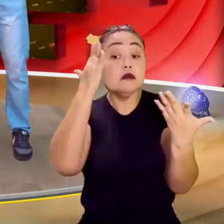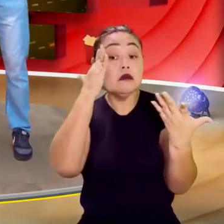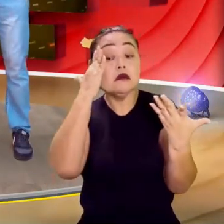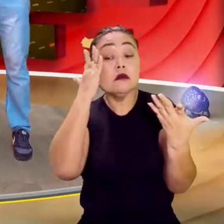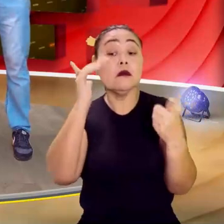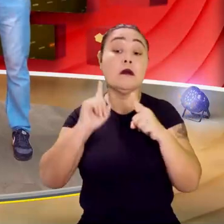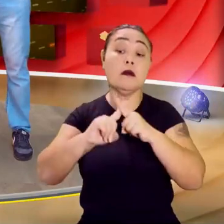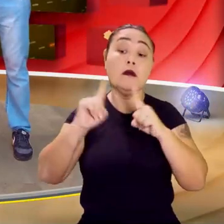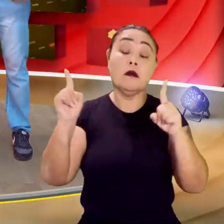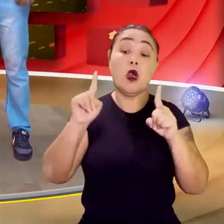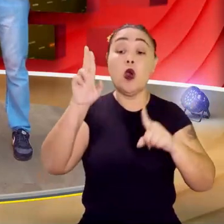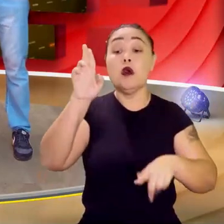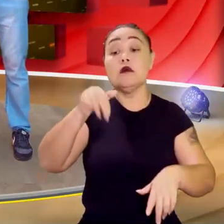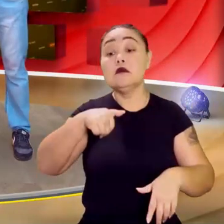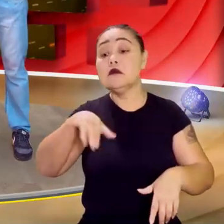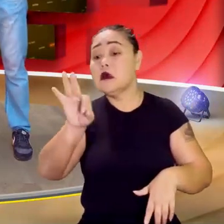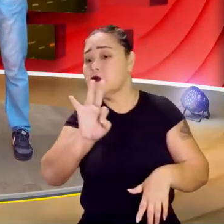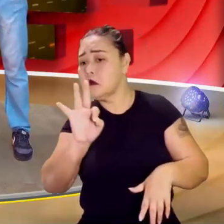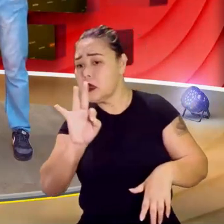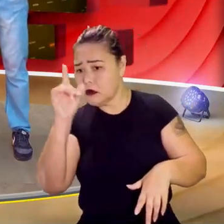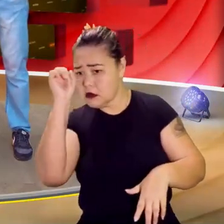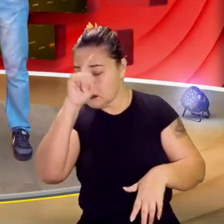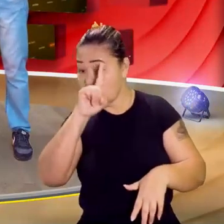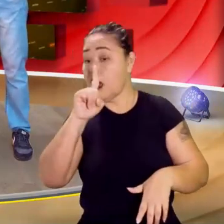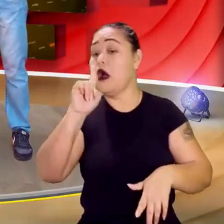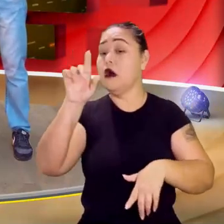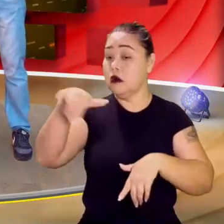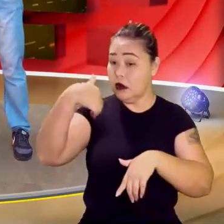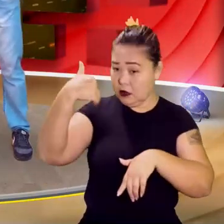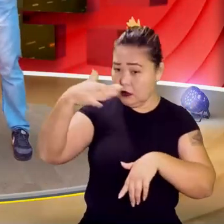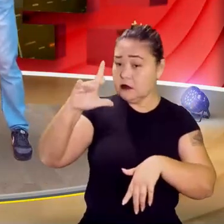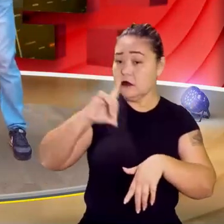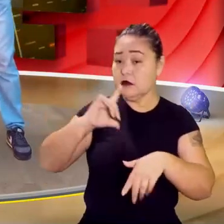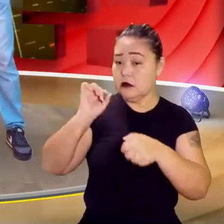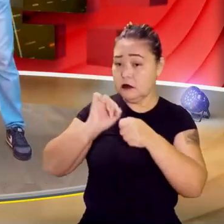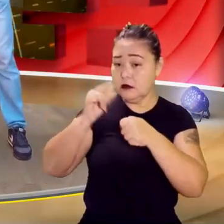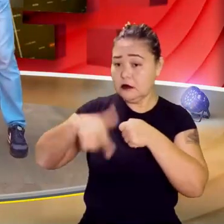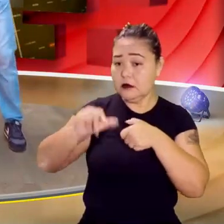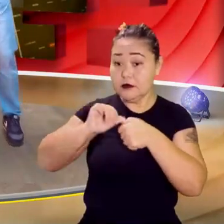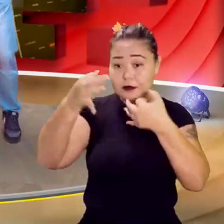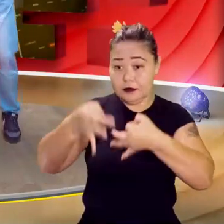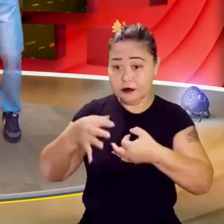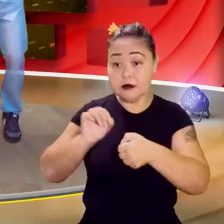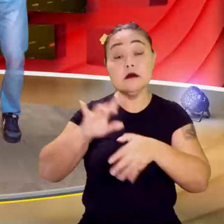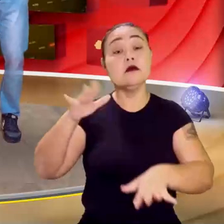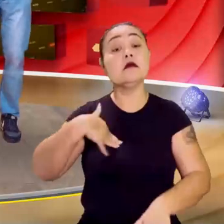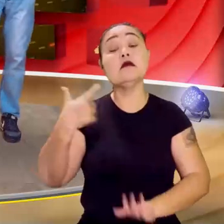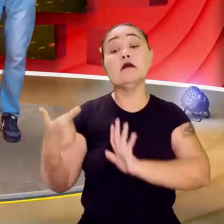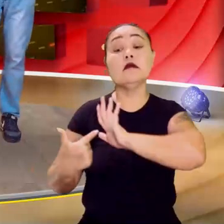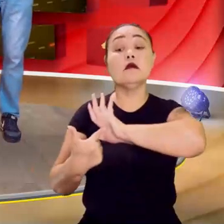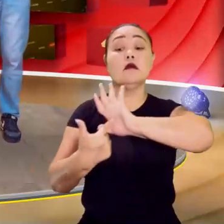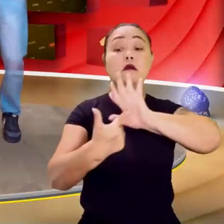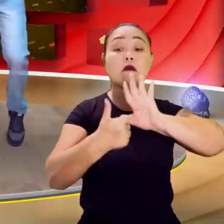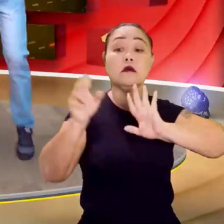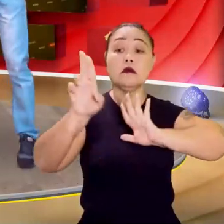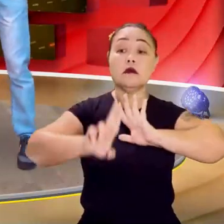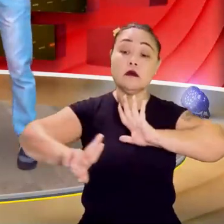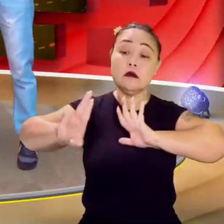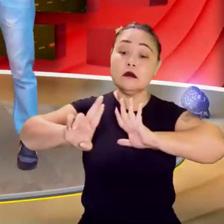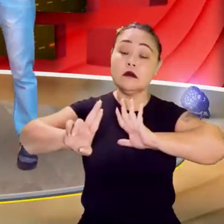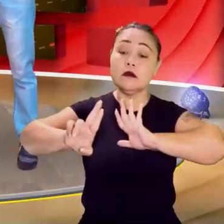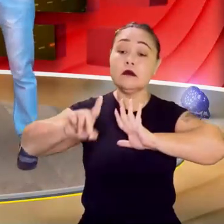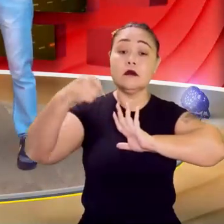acessível, né? Uhum. Mas em quem ainda tá com dificuldade, dá uma pegada mais aí, tá certo? Beleza. E agora a gente vai mostrar onde a